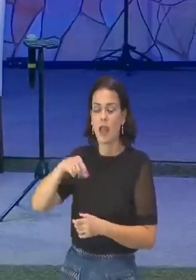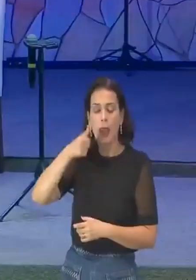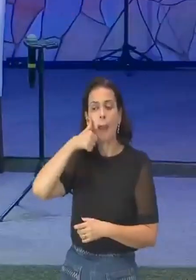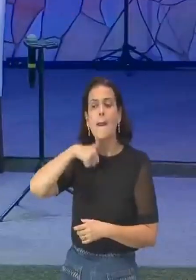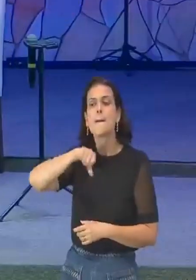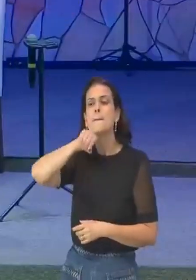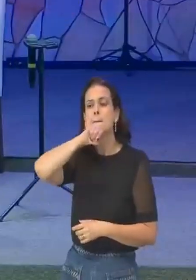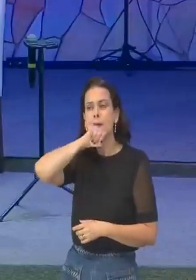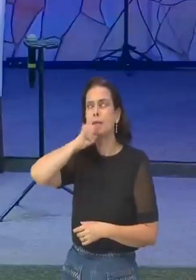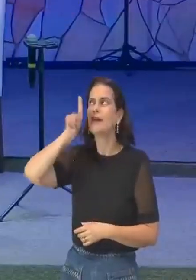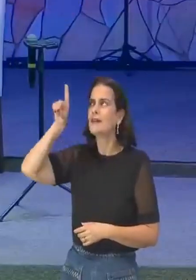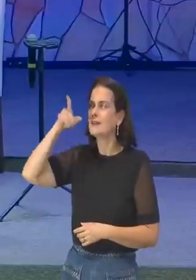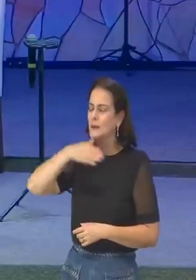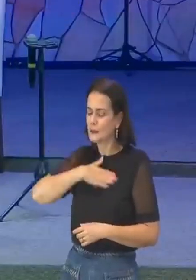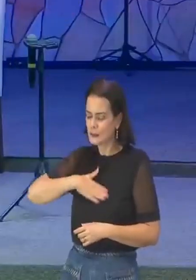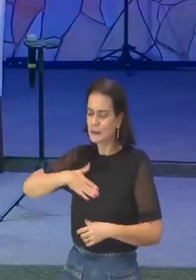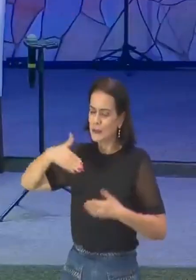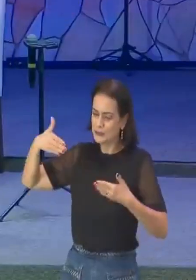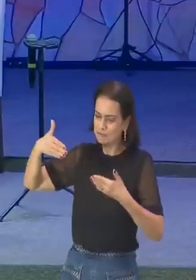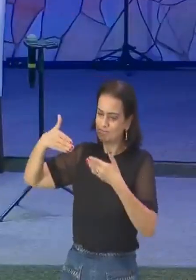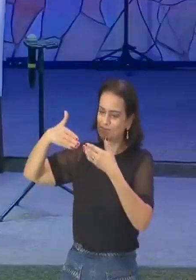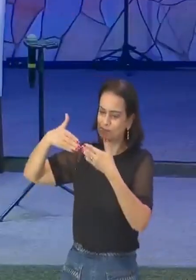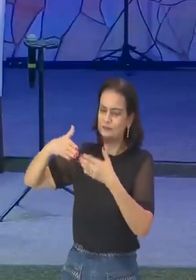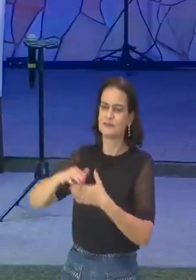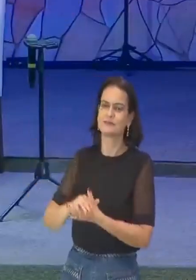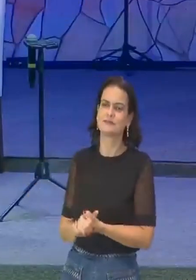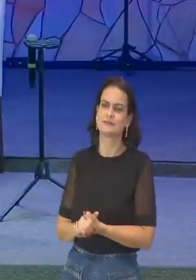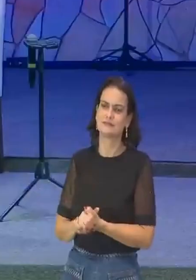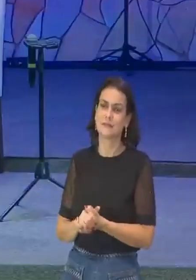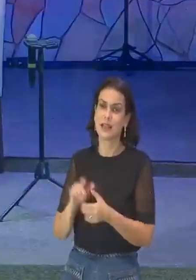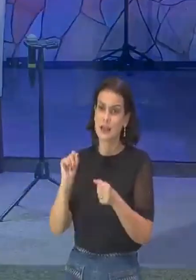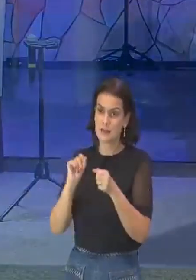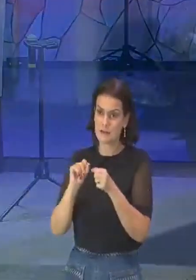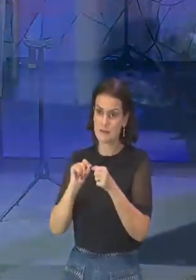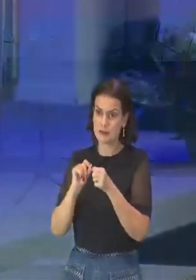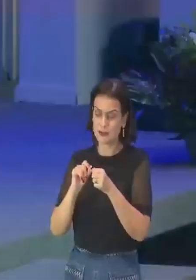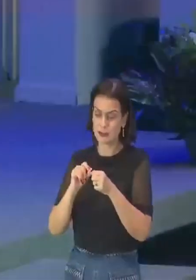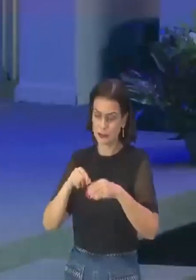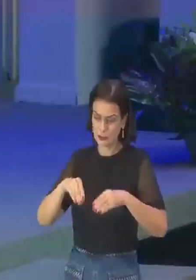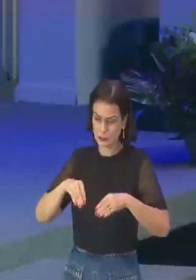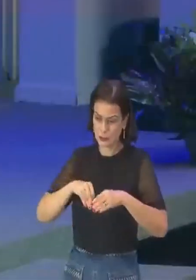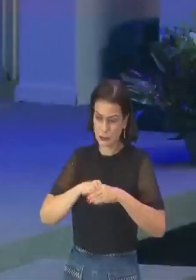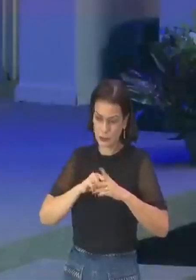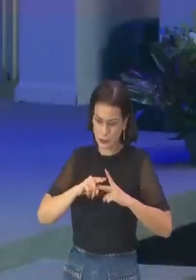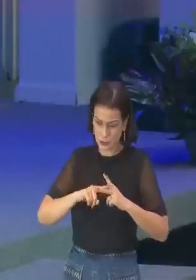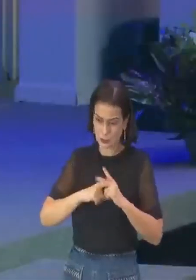que agrada a Deus, e está formando dentro de si